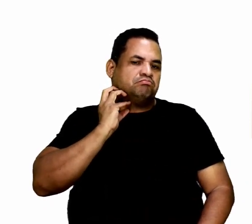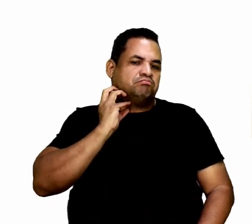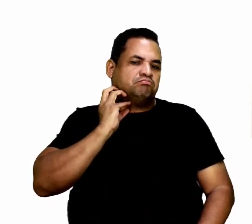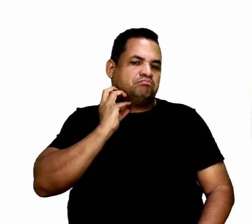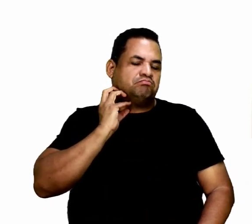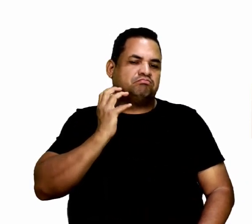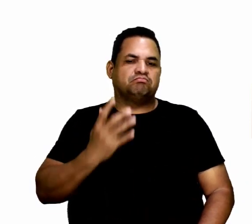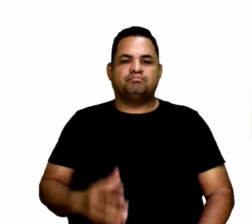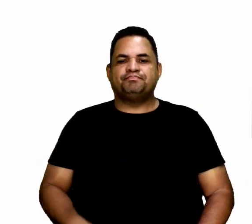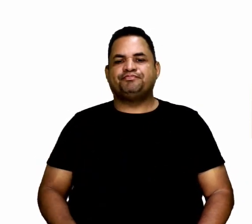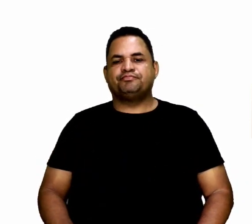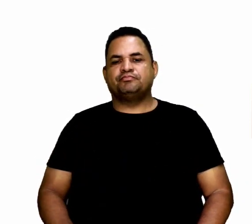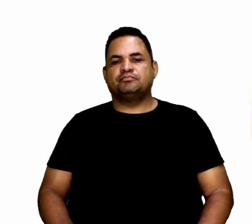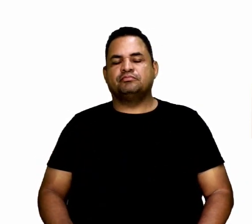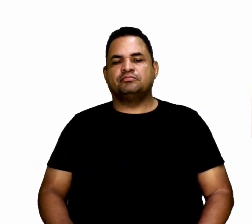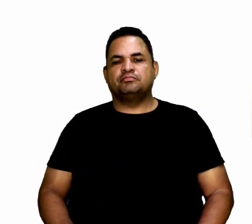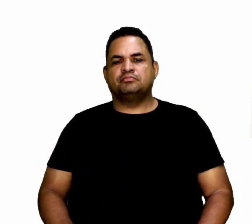aqui